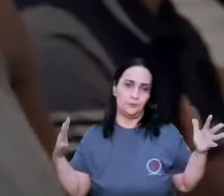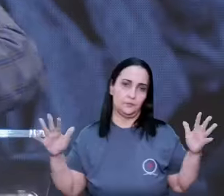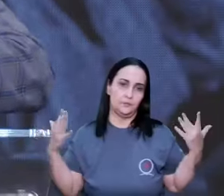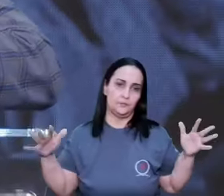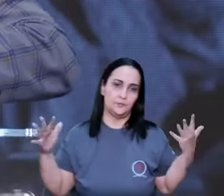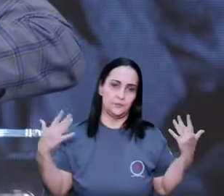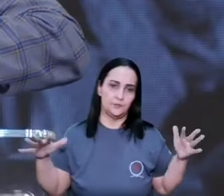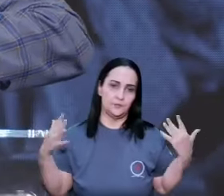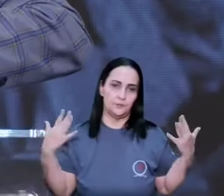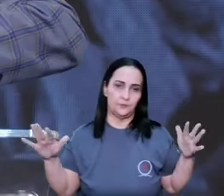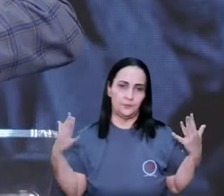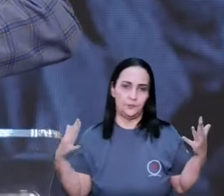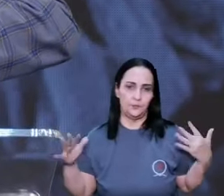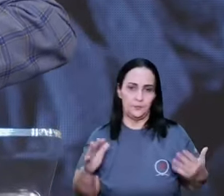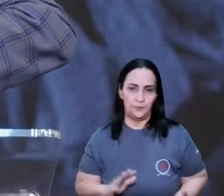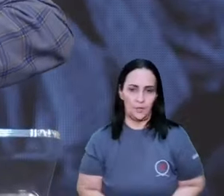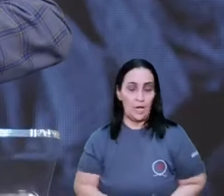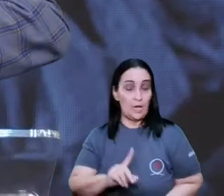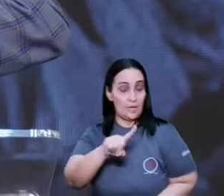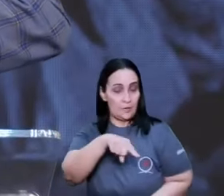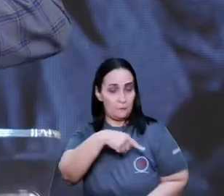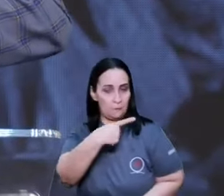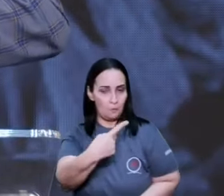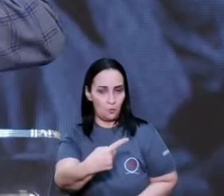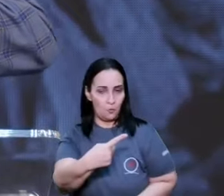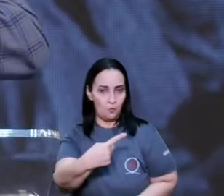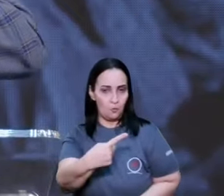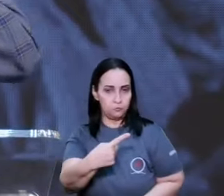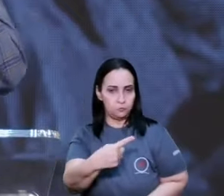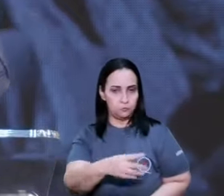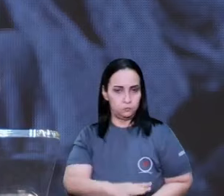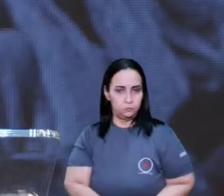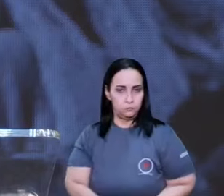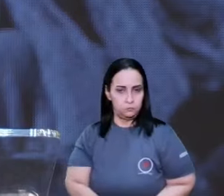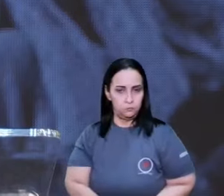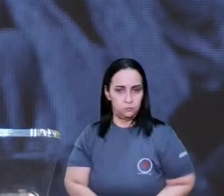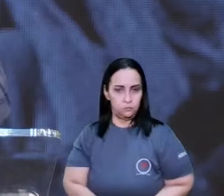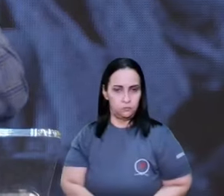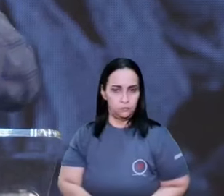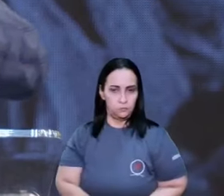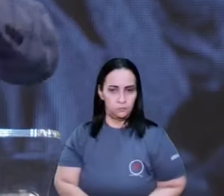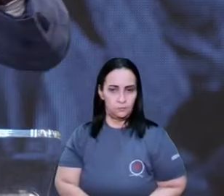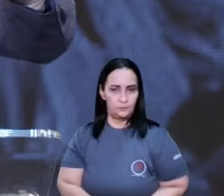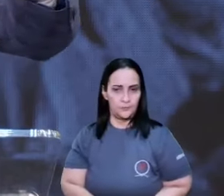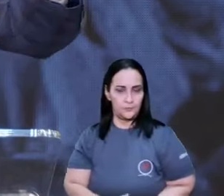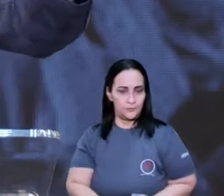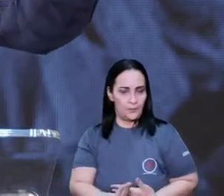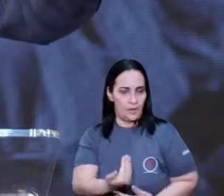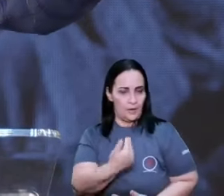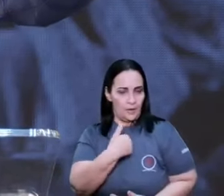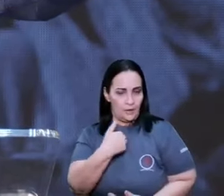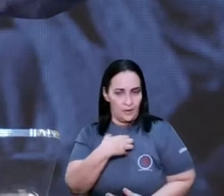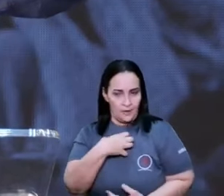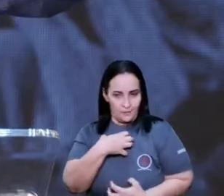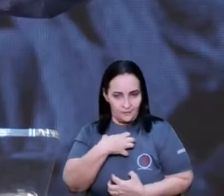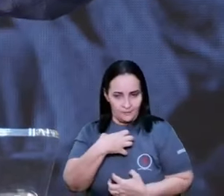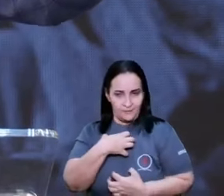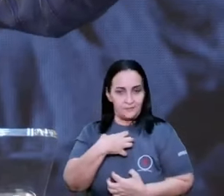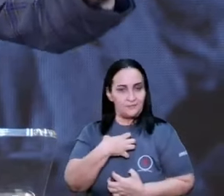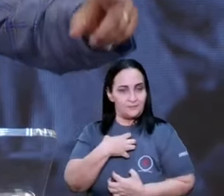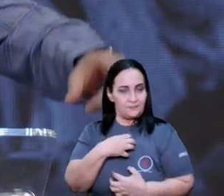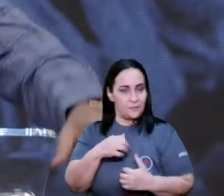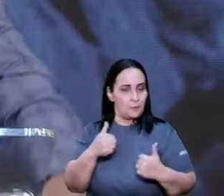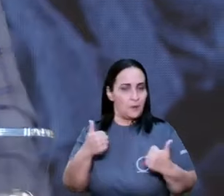aí depois que ele limpa sabe ele diz assim eu não tenho te dito